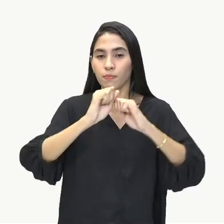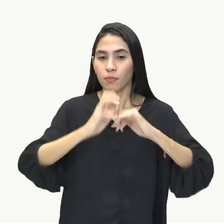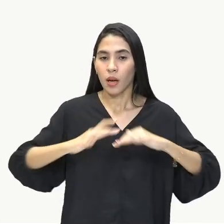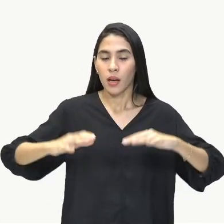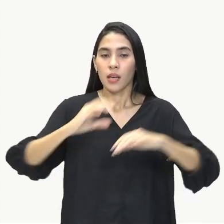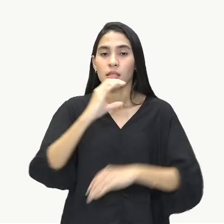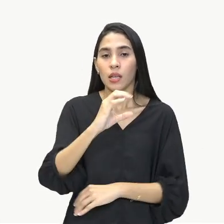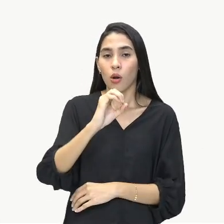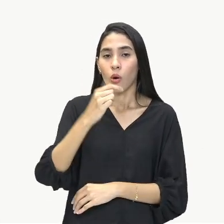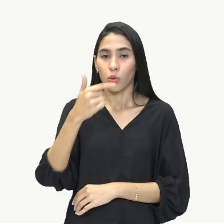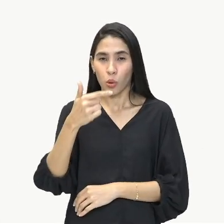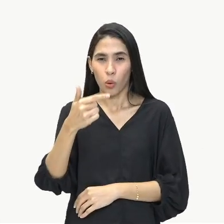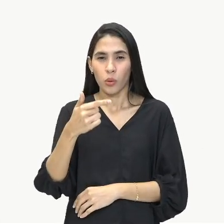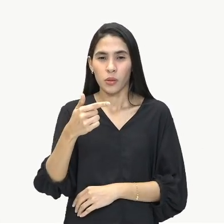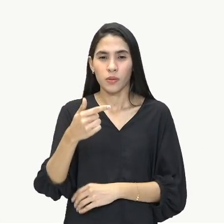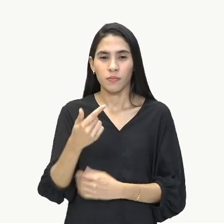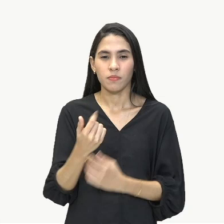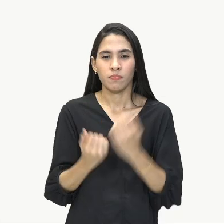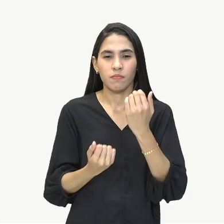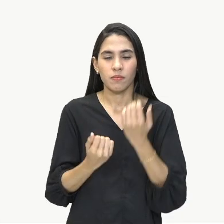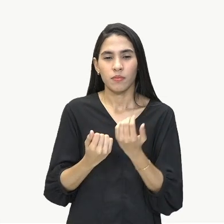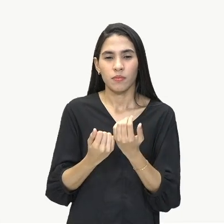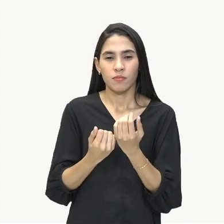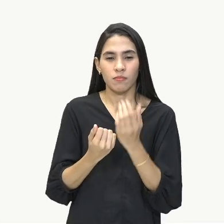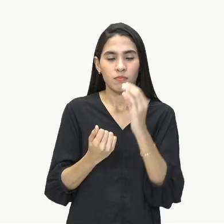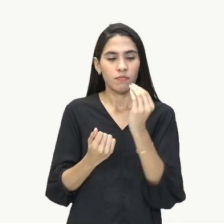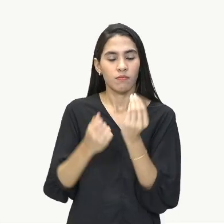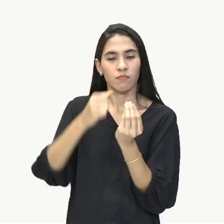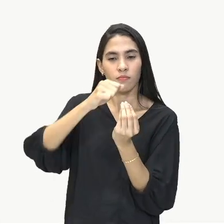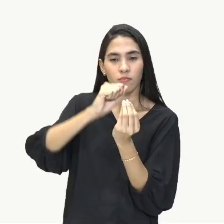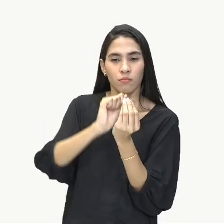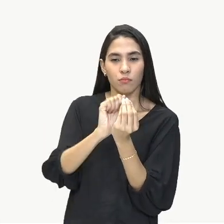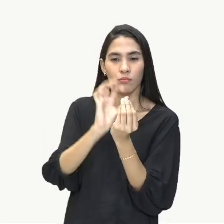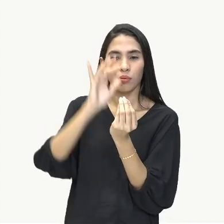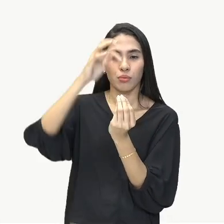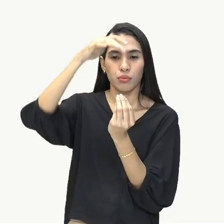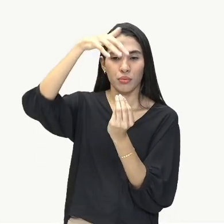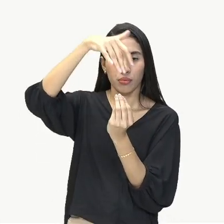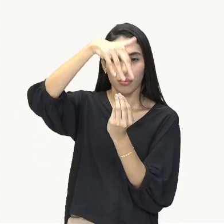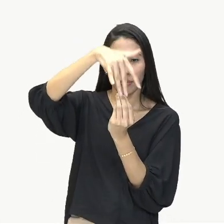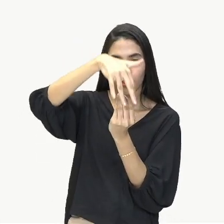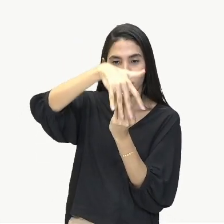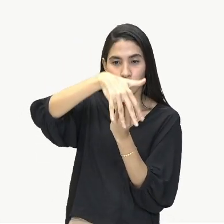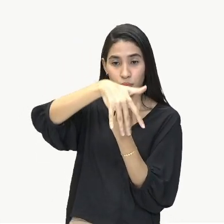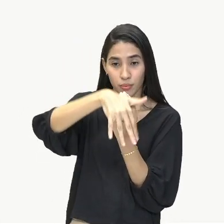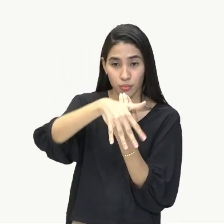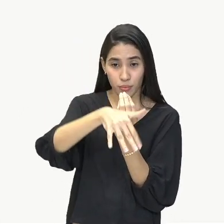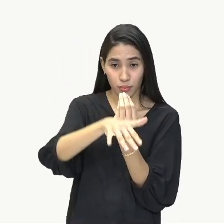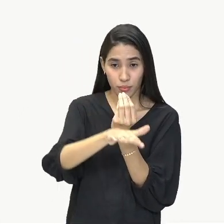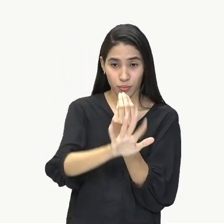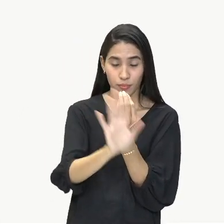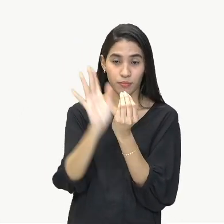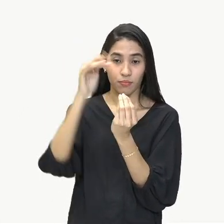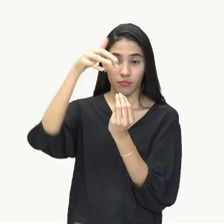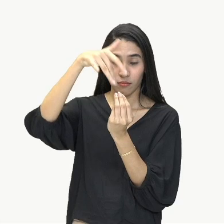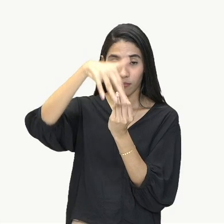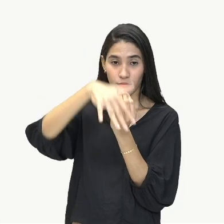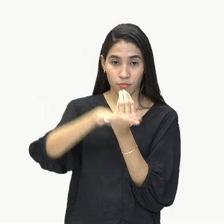carbônico. Sabe essa espuma que a gente está vendo nessa imagem aí? Essa espuma aí, ela é